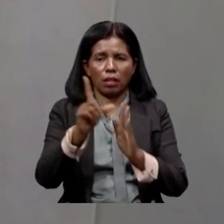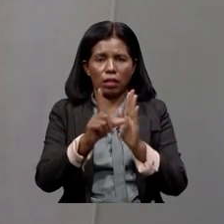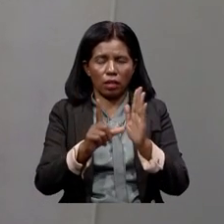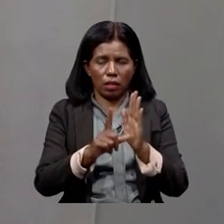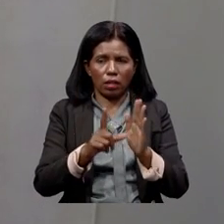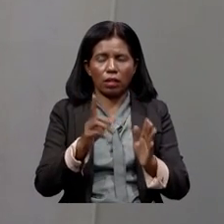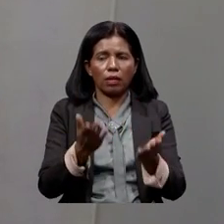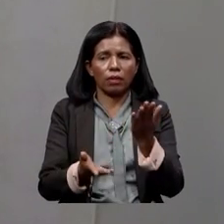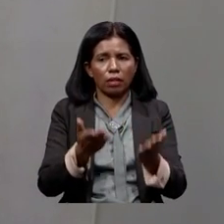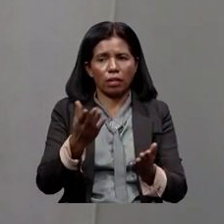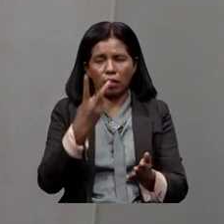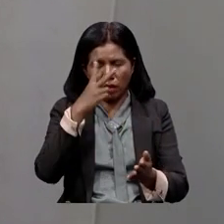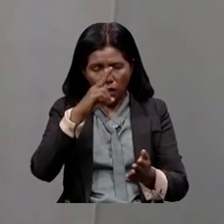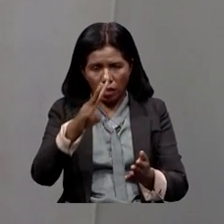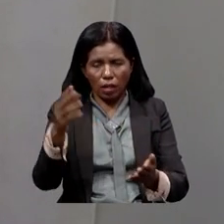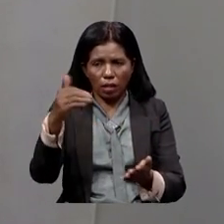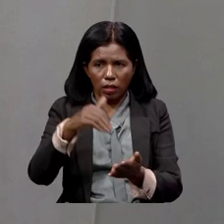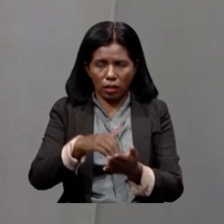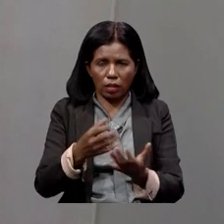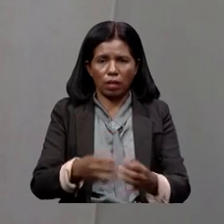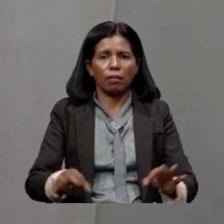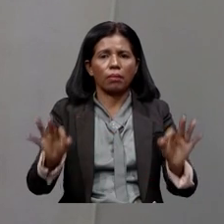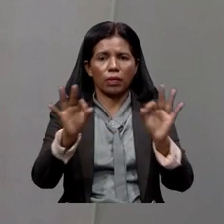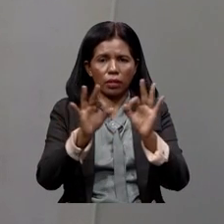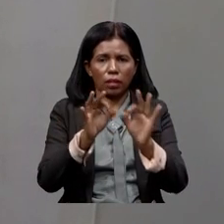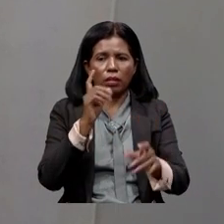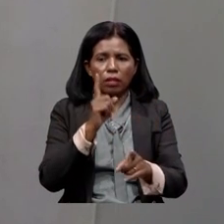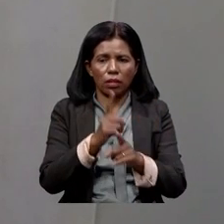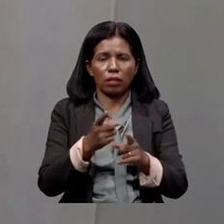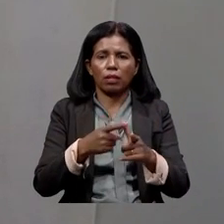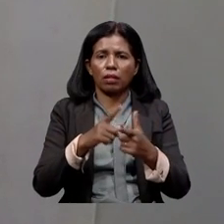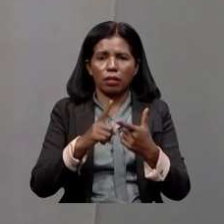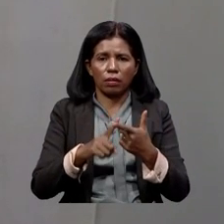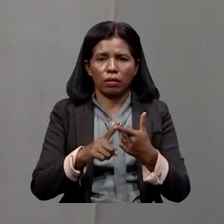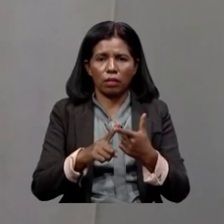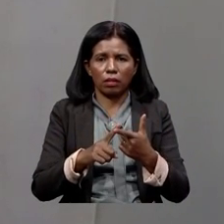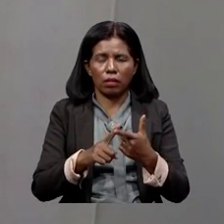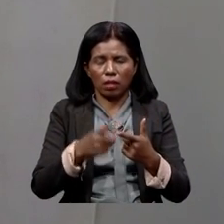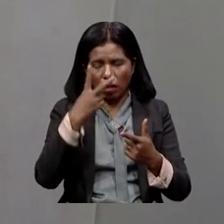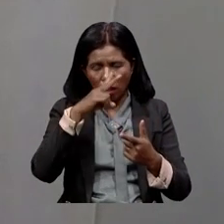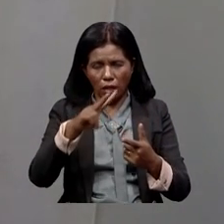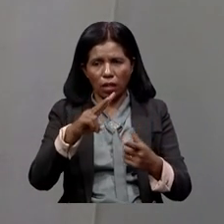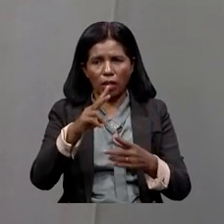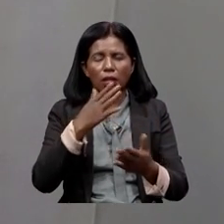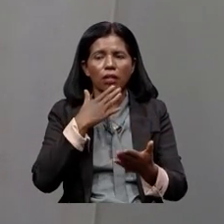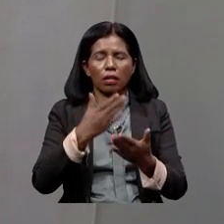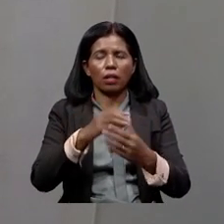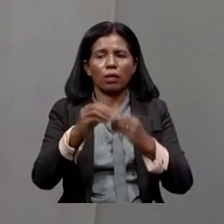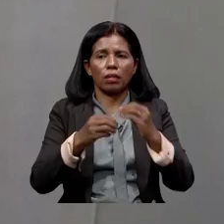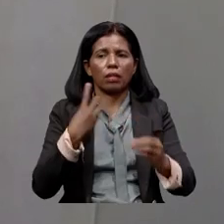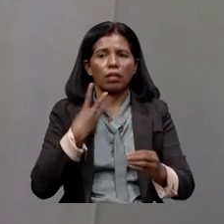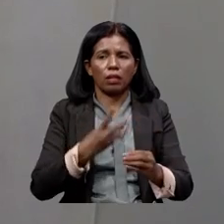balanso maybe verifikasong idane importante depois hari di tiap konaba ita